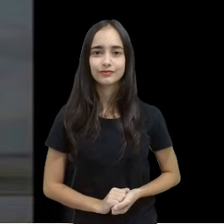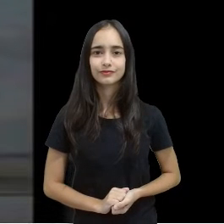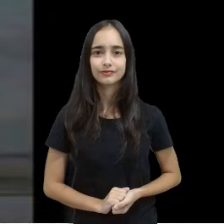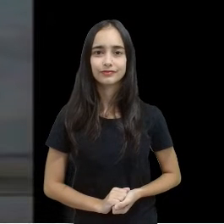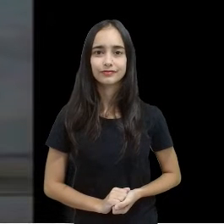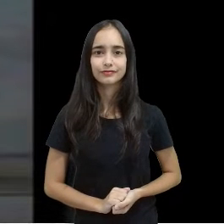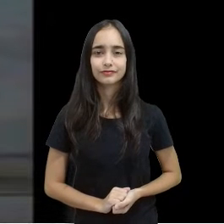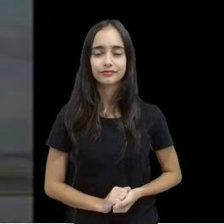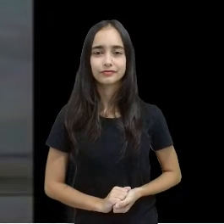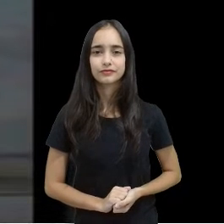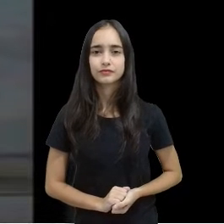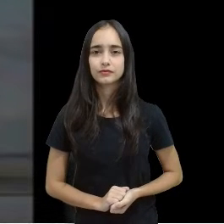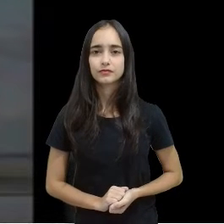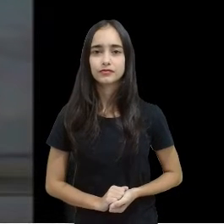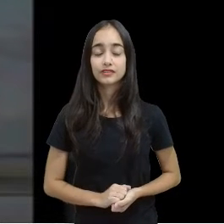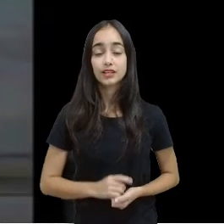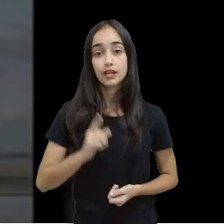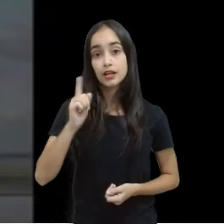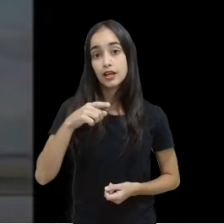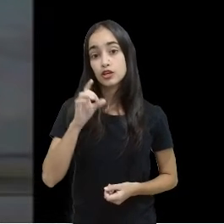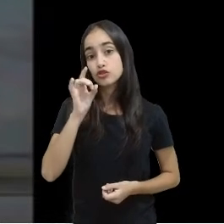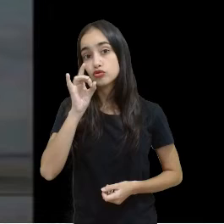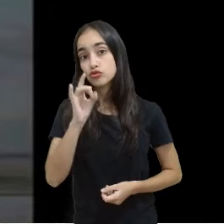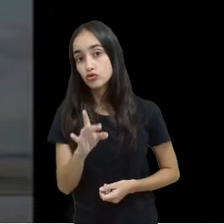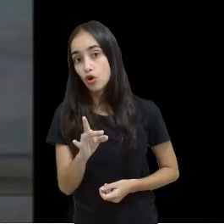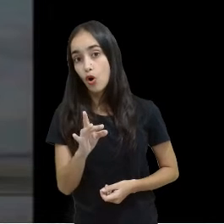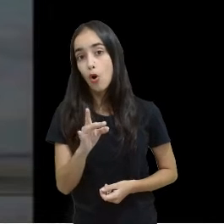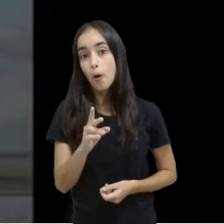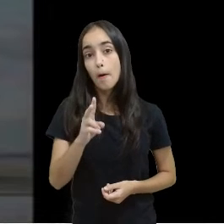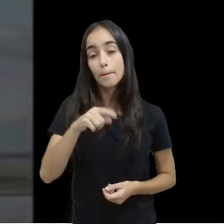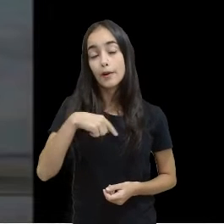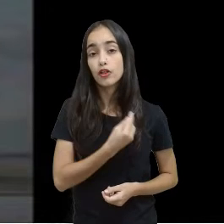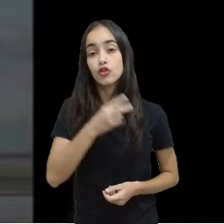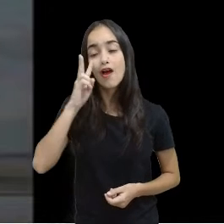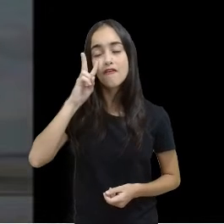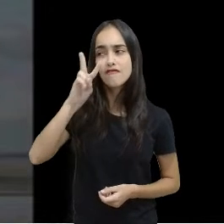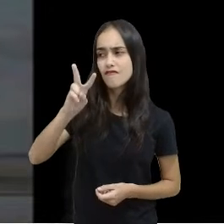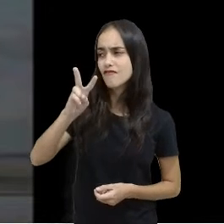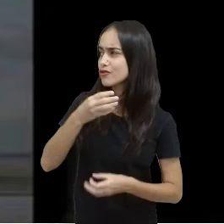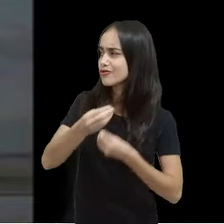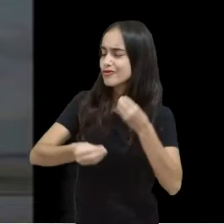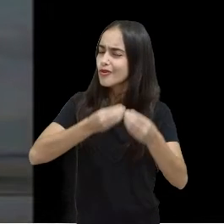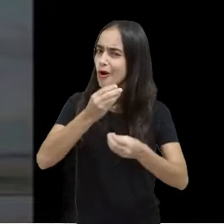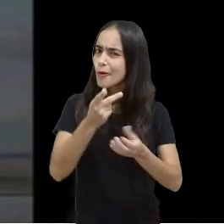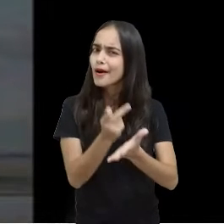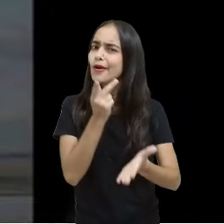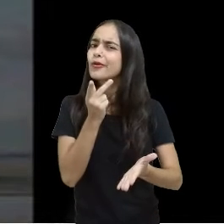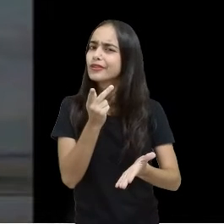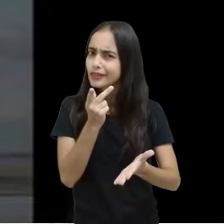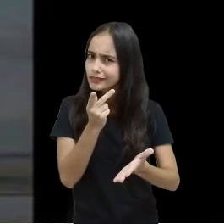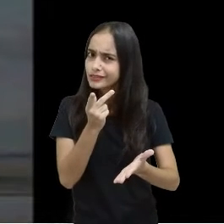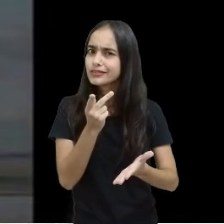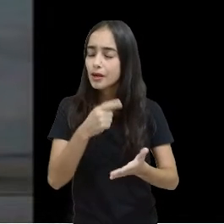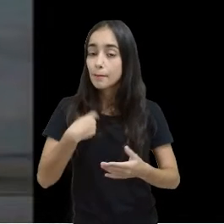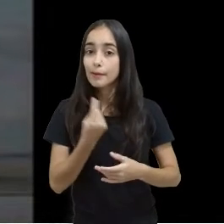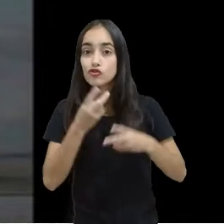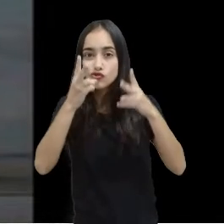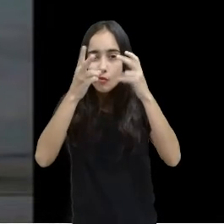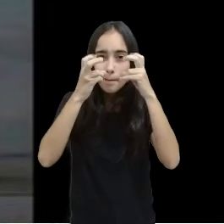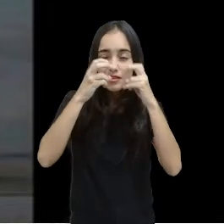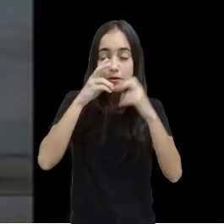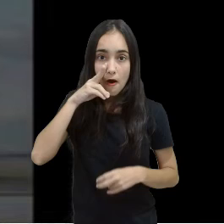Vamos lá. É uma simulação, certo? Onde a gente vai ver aí a